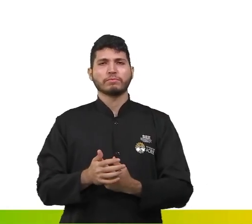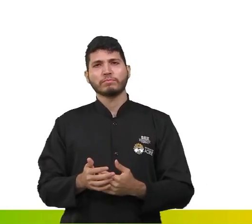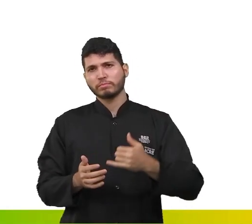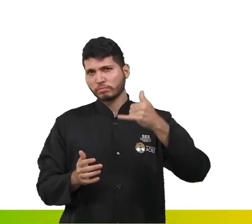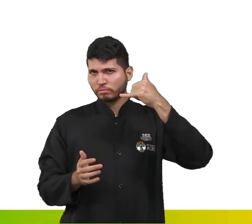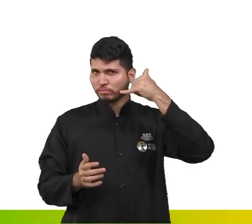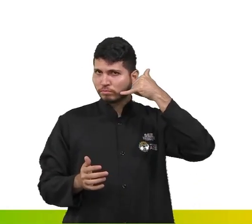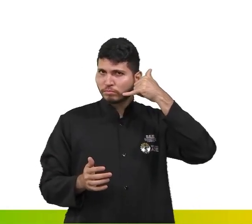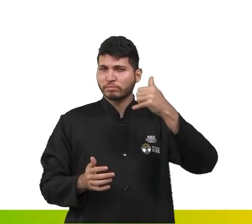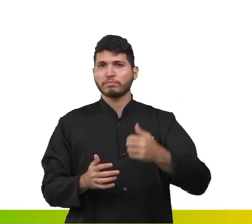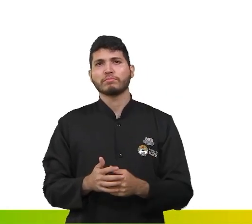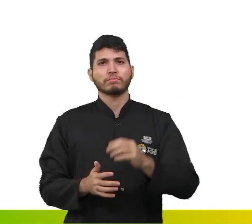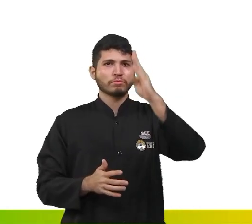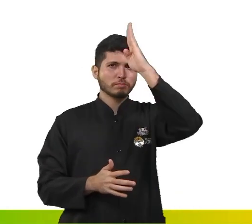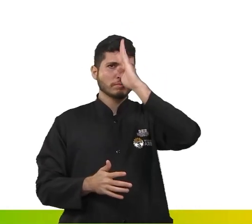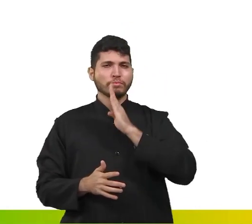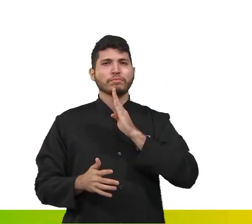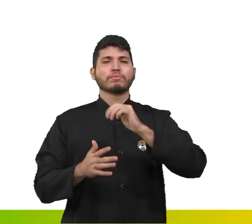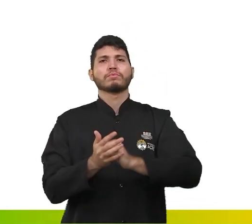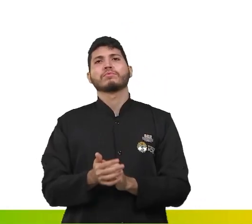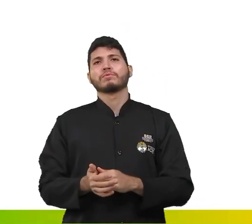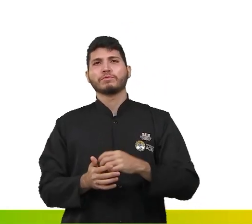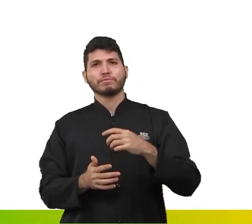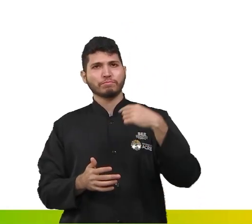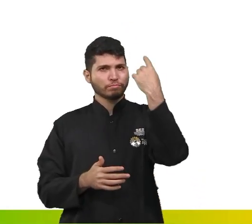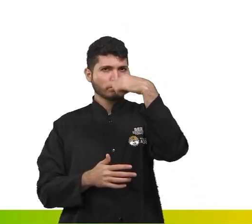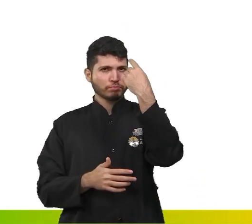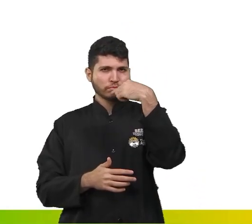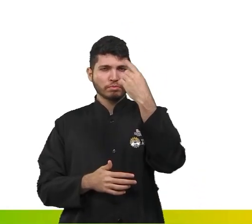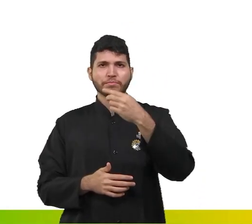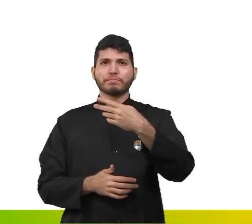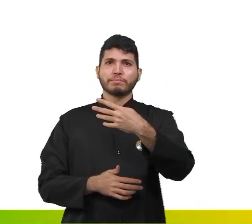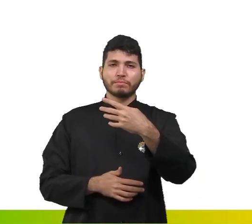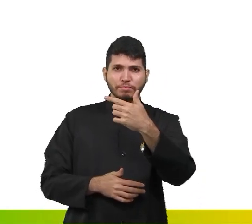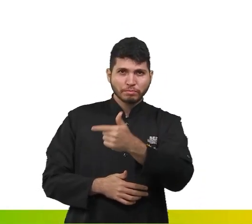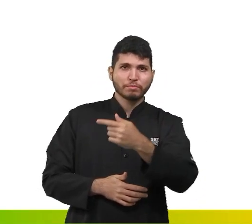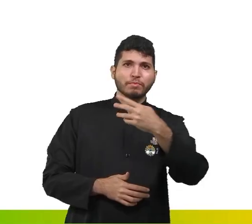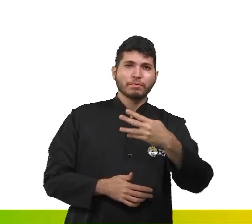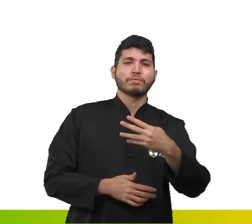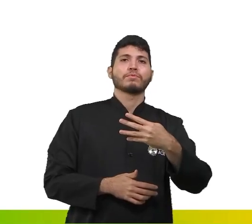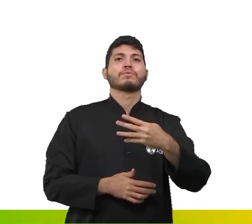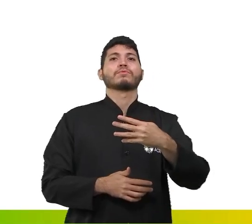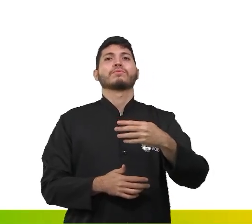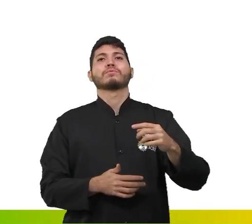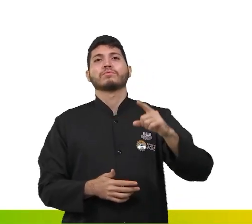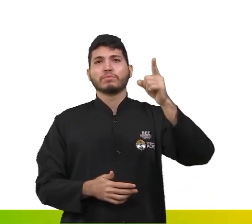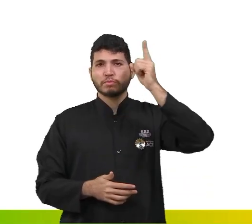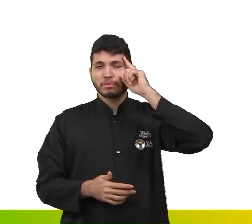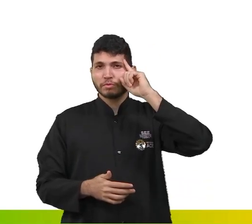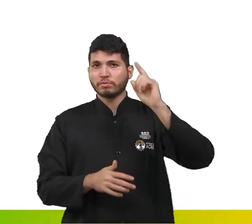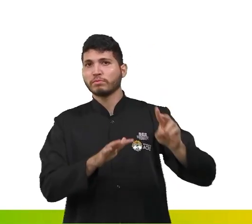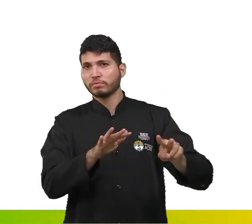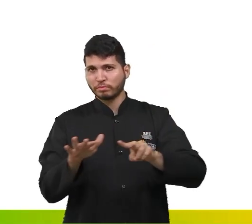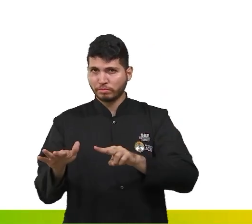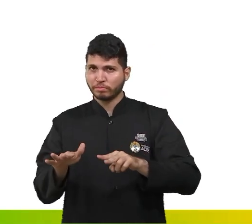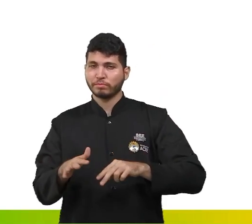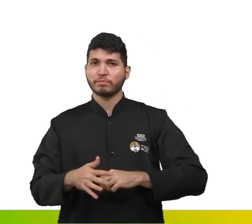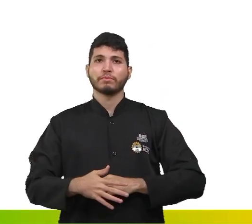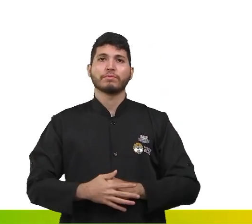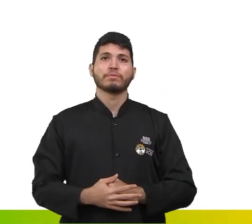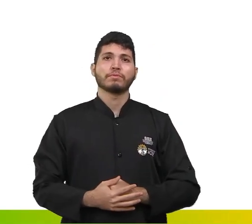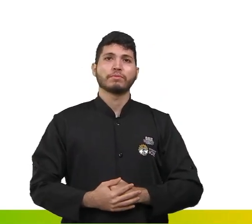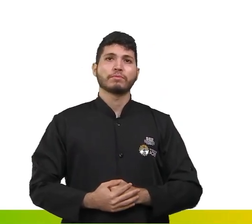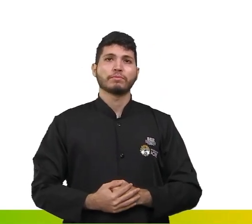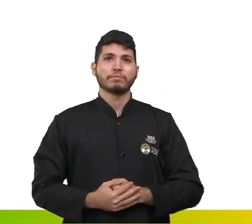gratuita e o serviço funciona 24 horas por dia, todos os dias da semana.